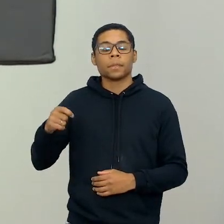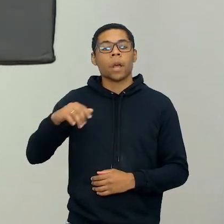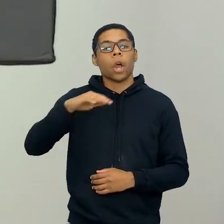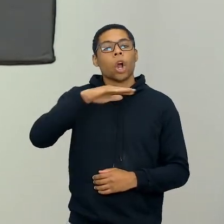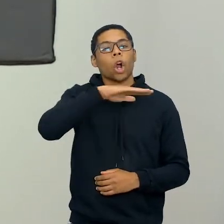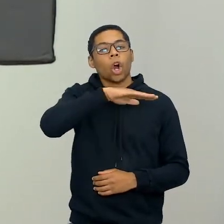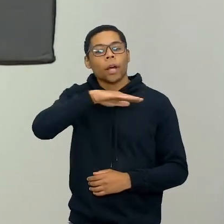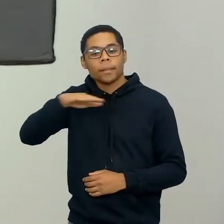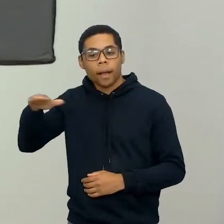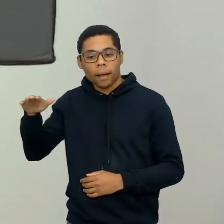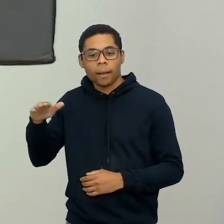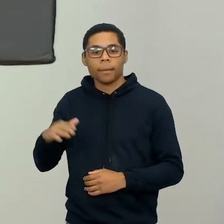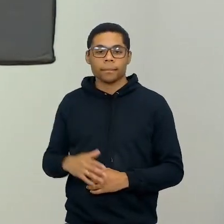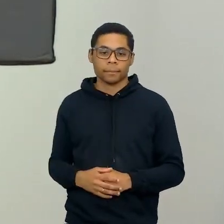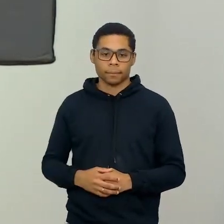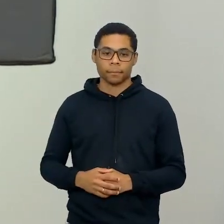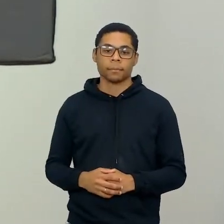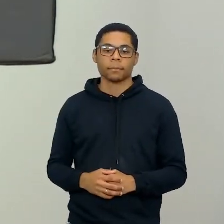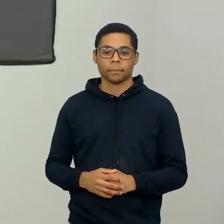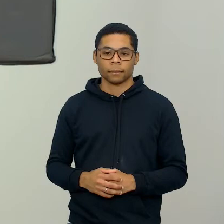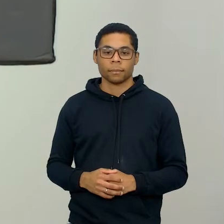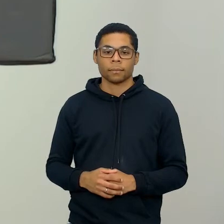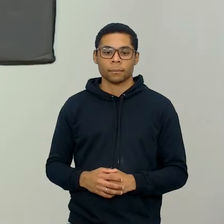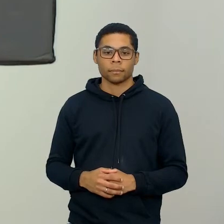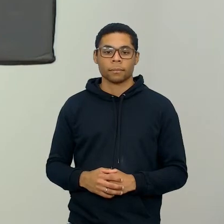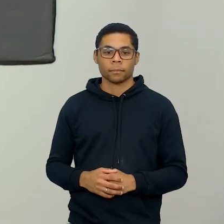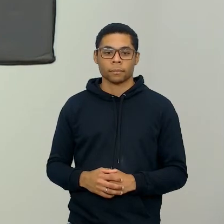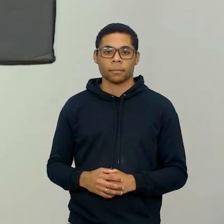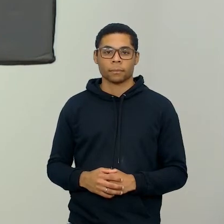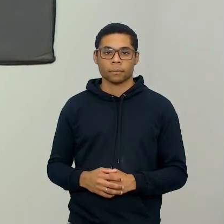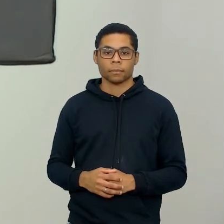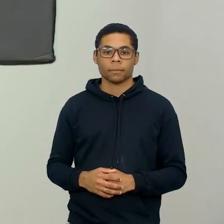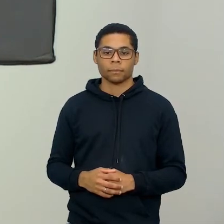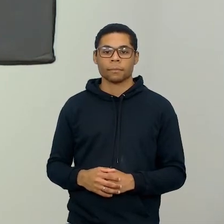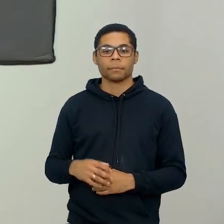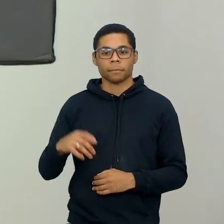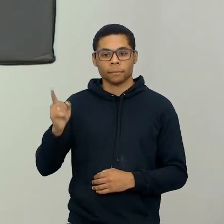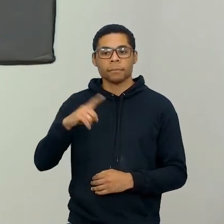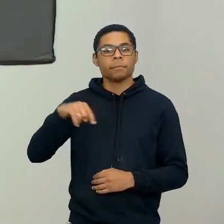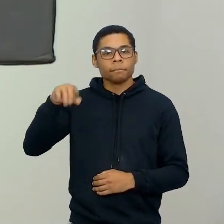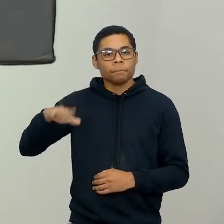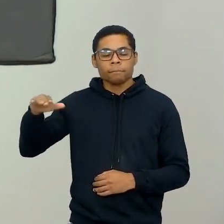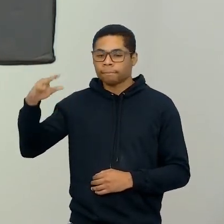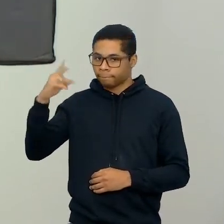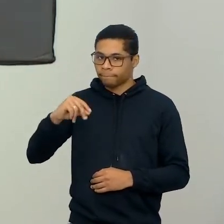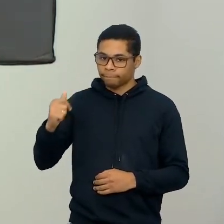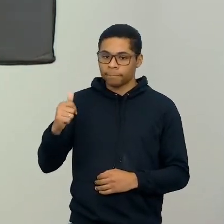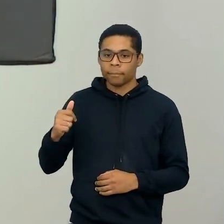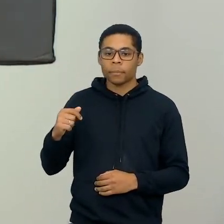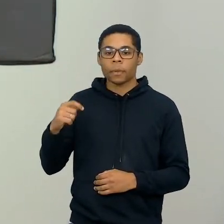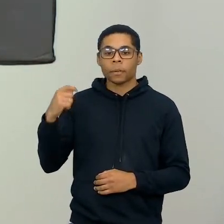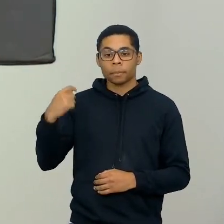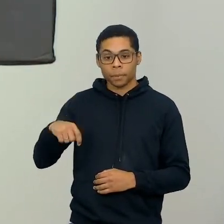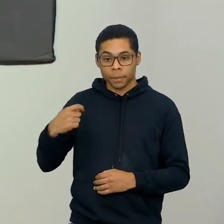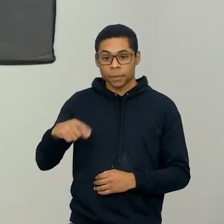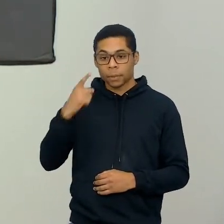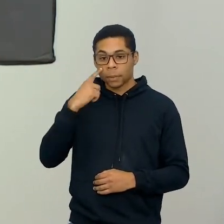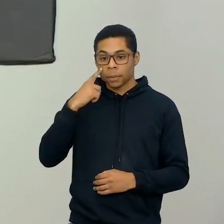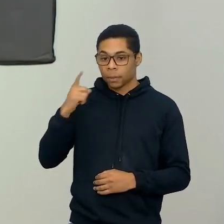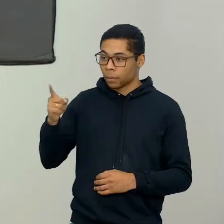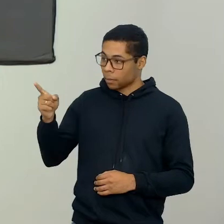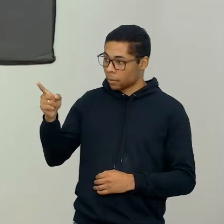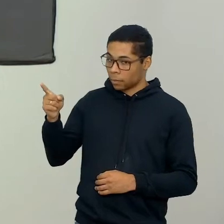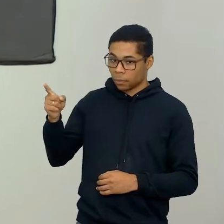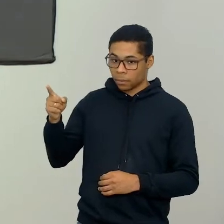corte, né, exatamente na linha que a gente fez até a pintura bacana e tudo mais, fazer uma abertura aqui